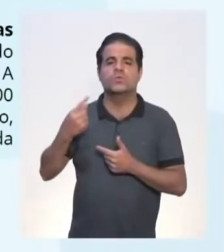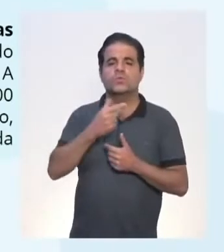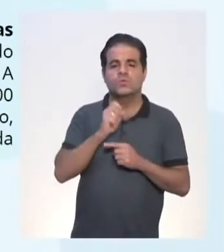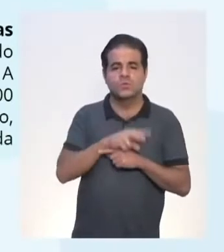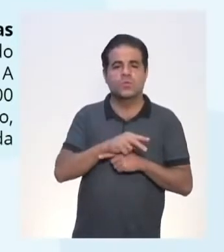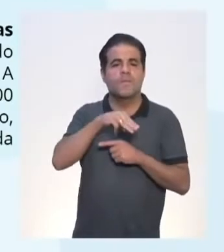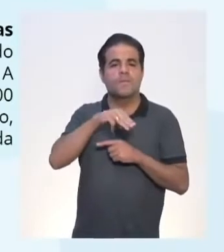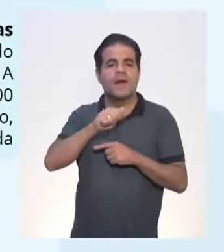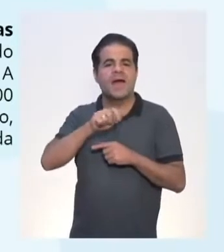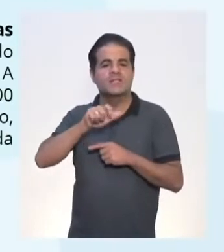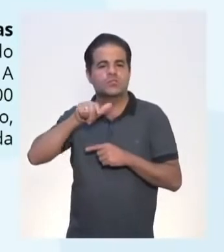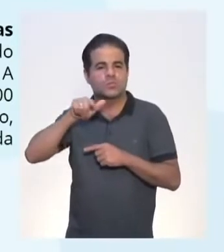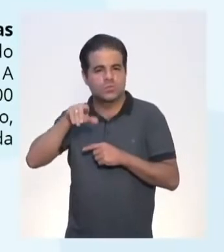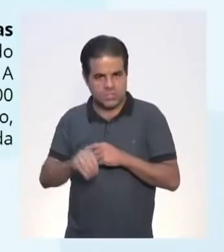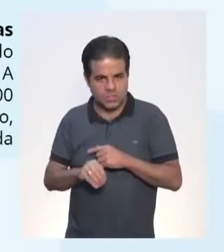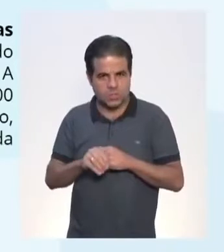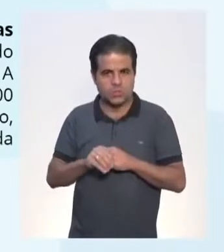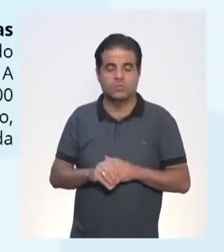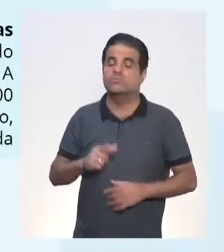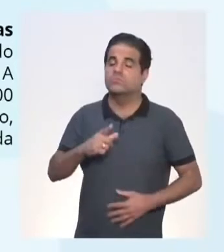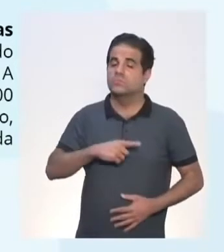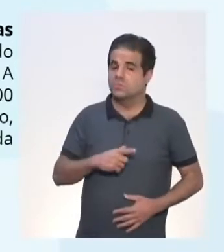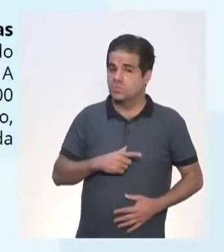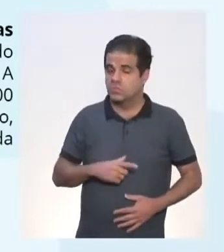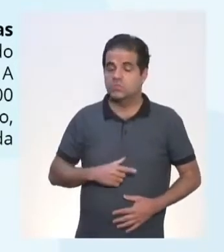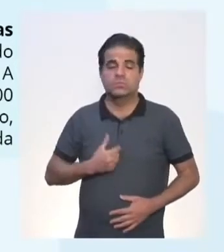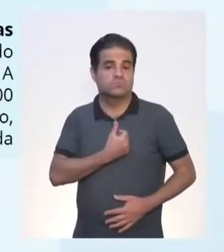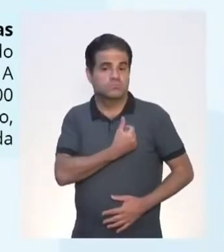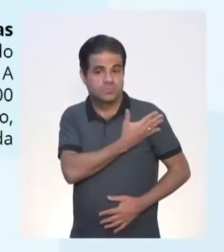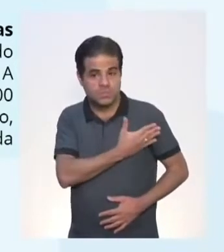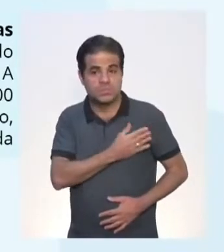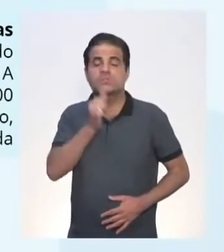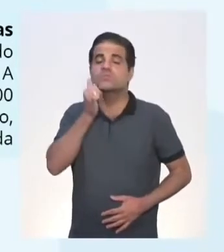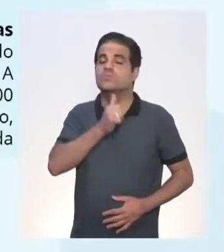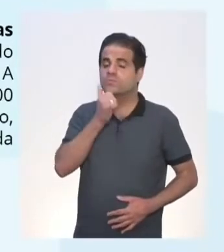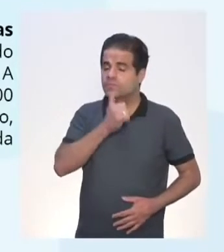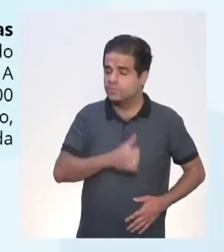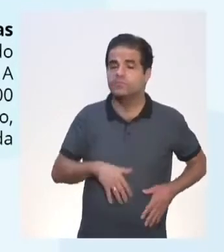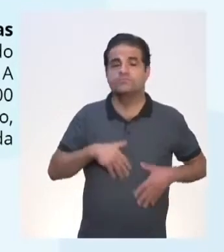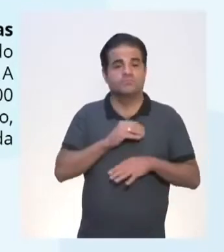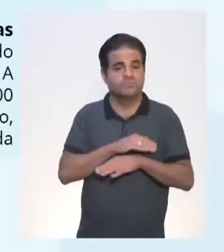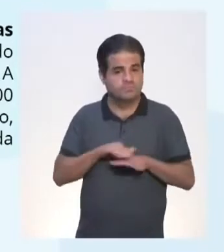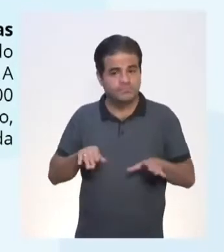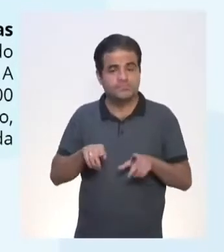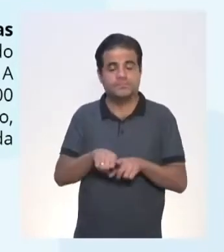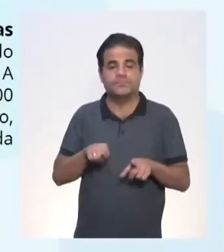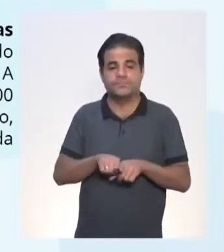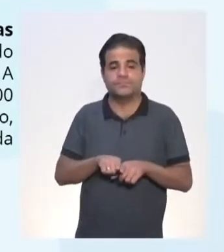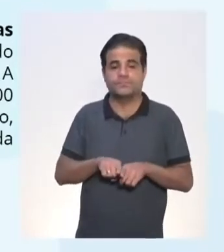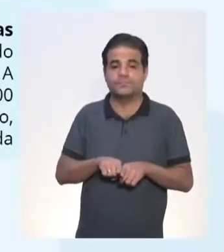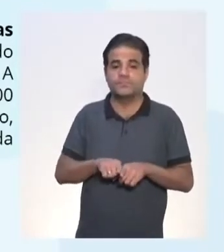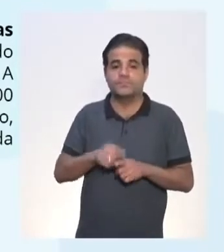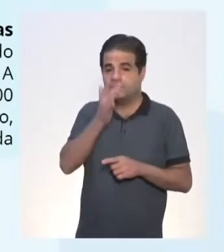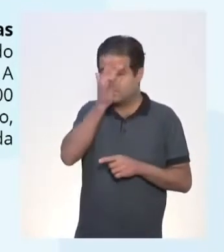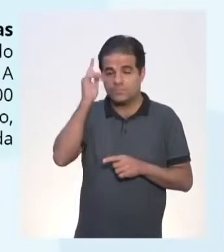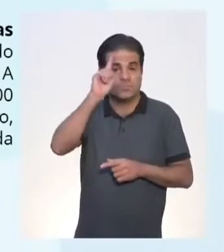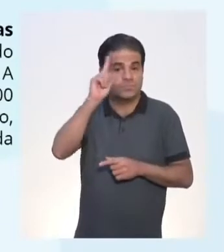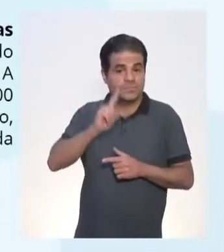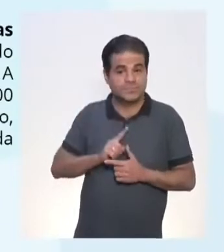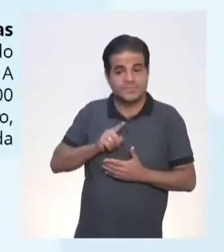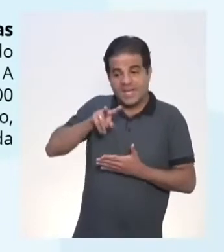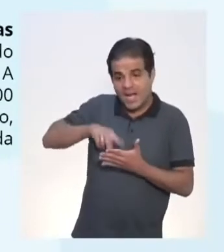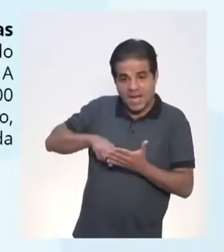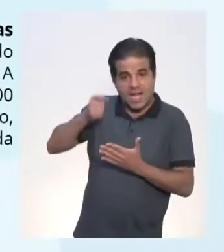masculino. Então, havia exclusão das mulheres e também dos